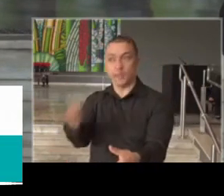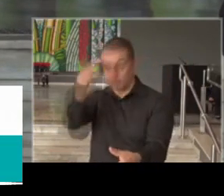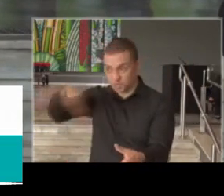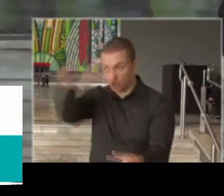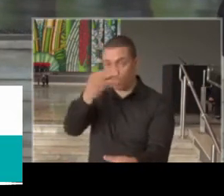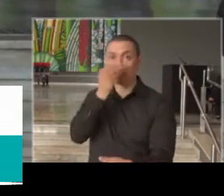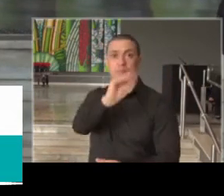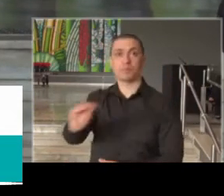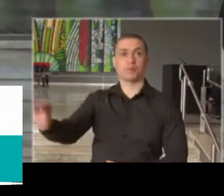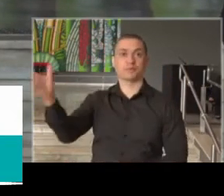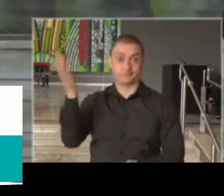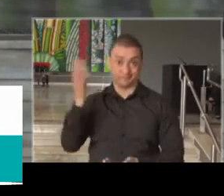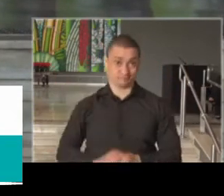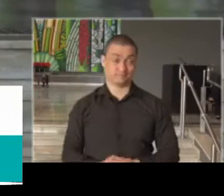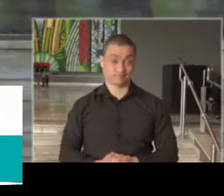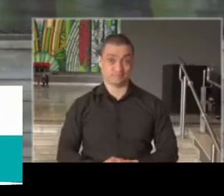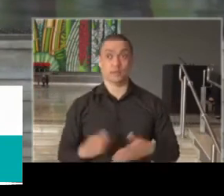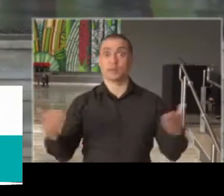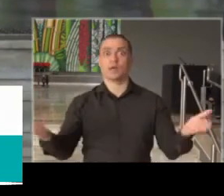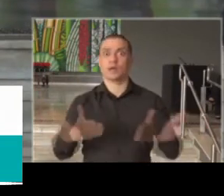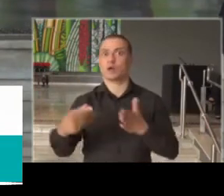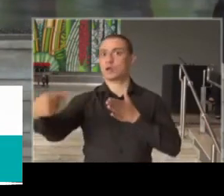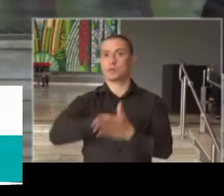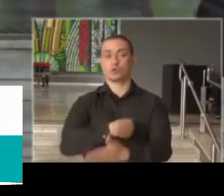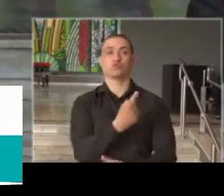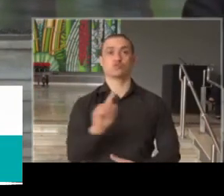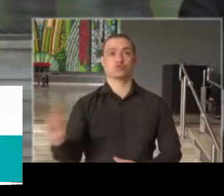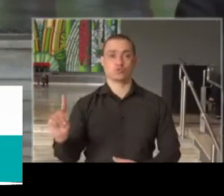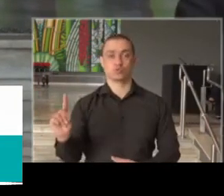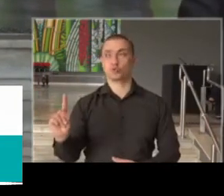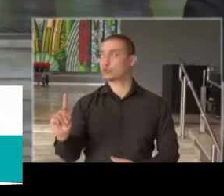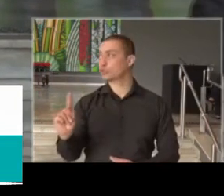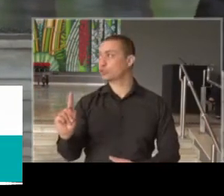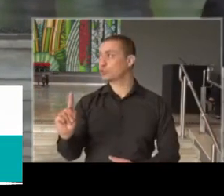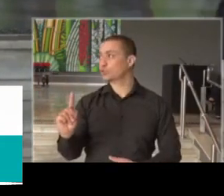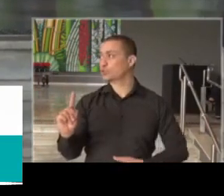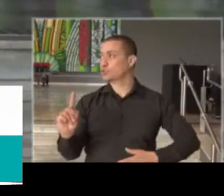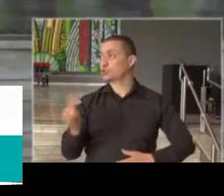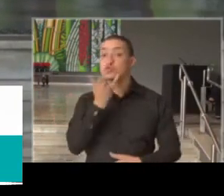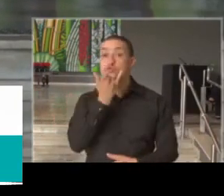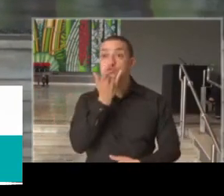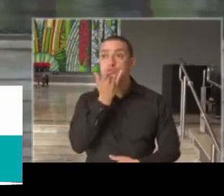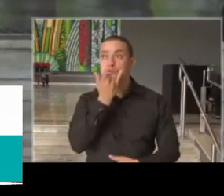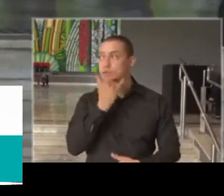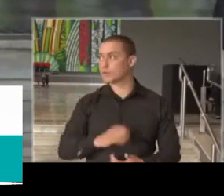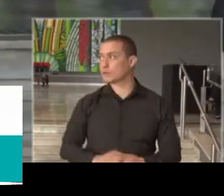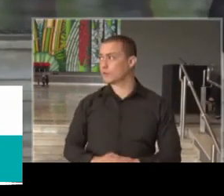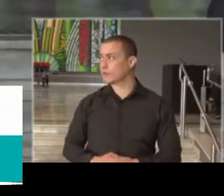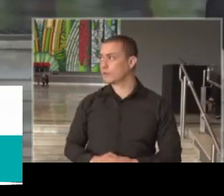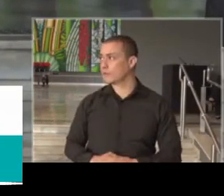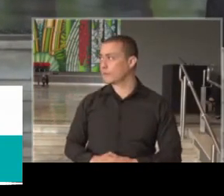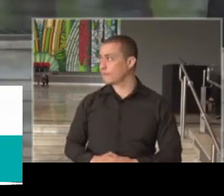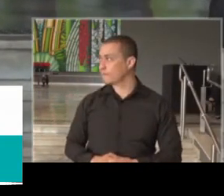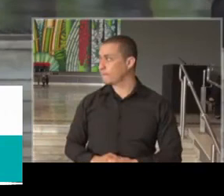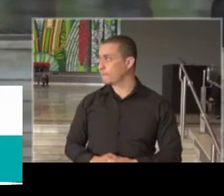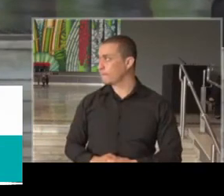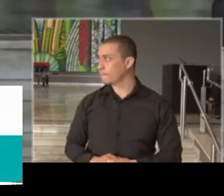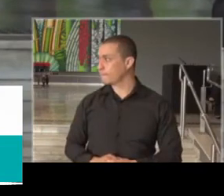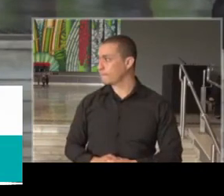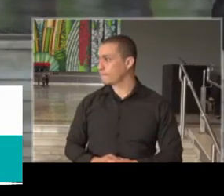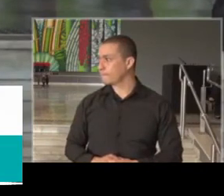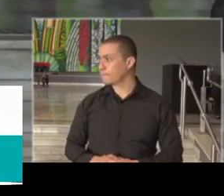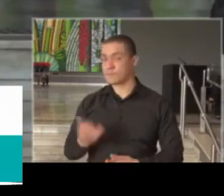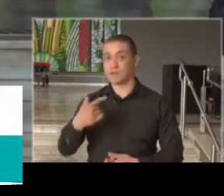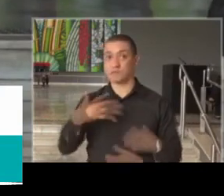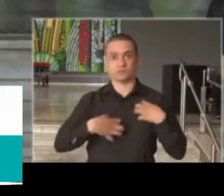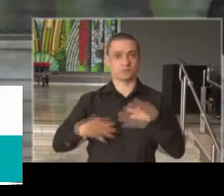brasileiros. Vamos agora à última pergunta, que é do... desculpe, perdão, fiquei tão machucado com essa